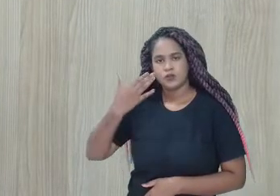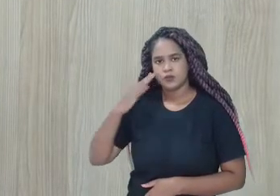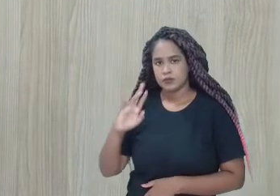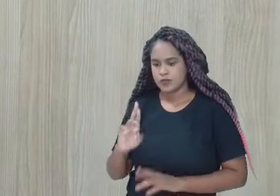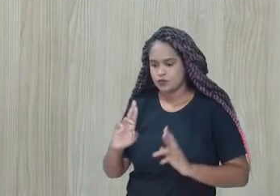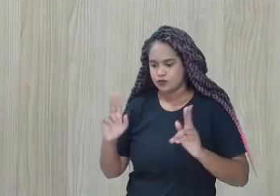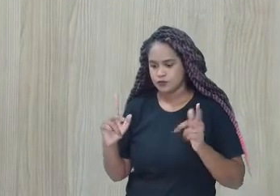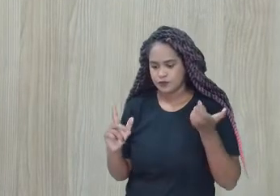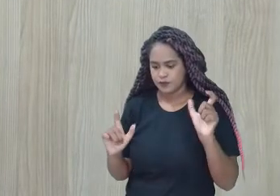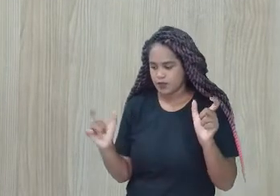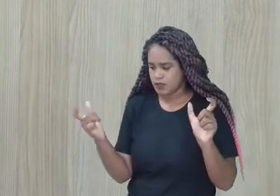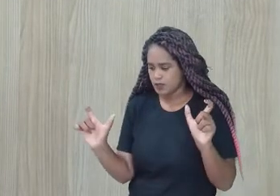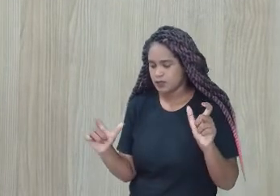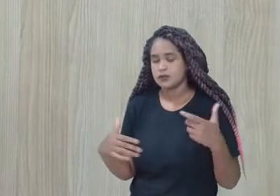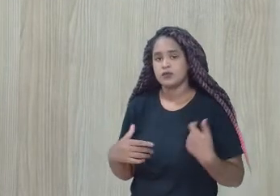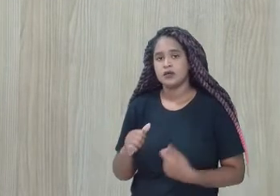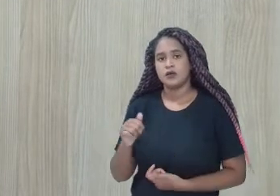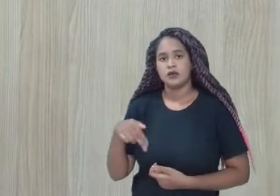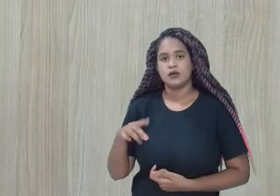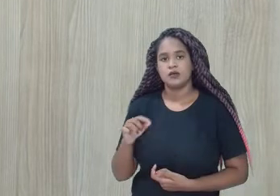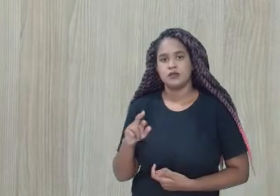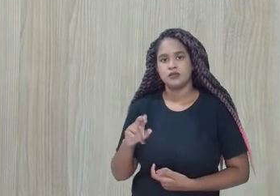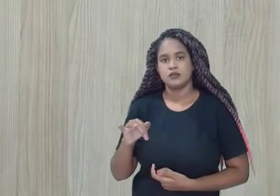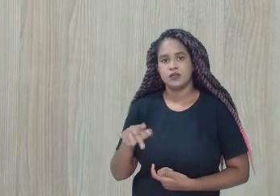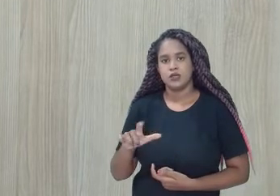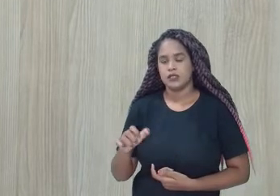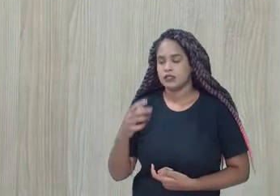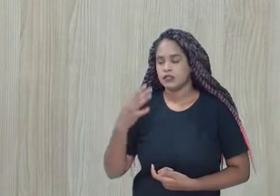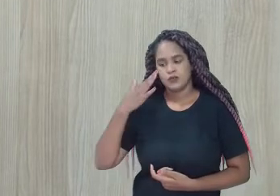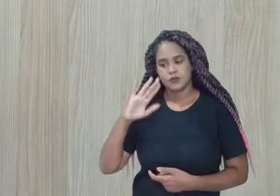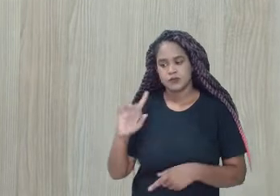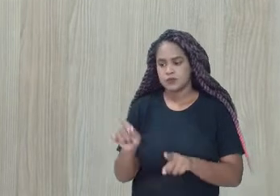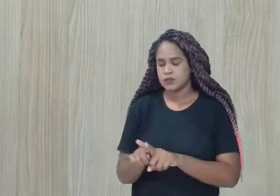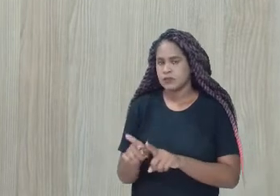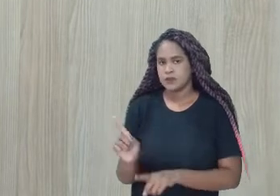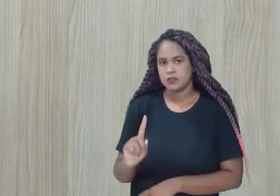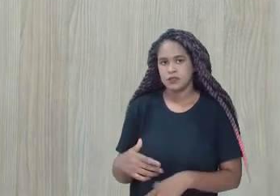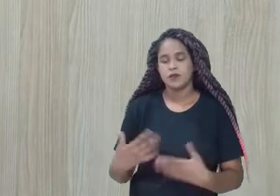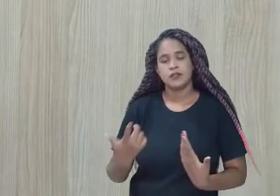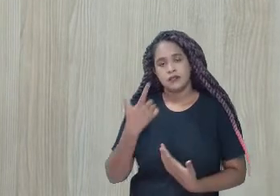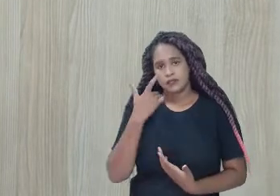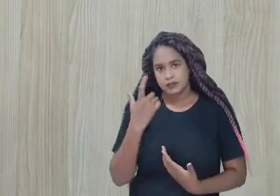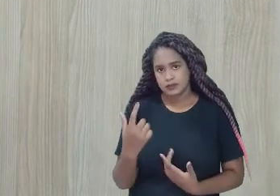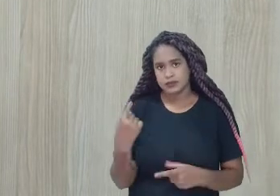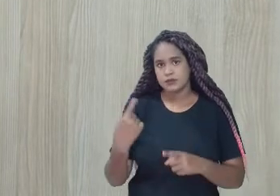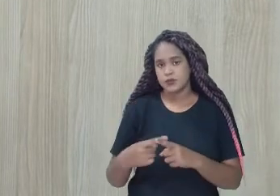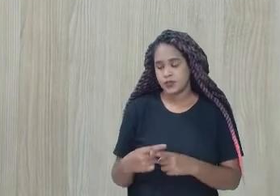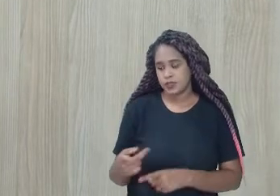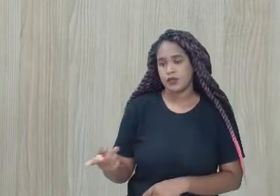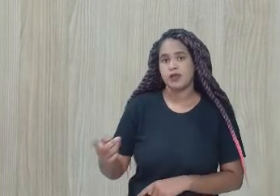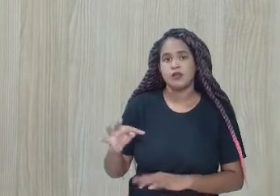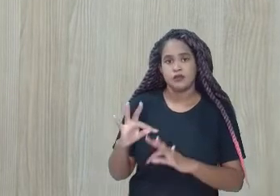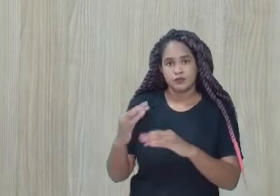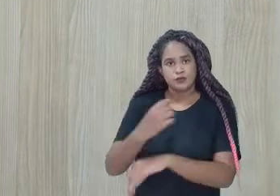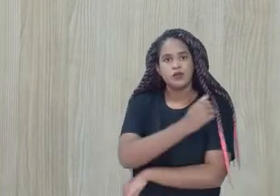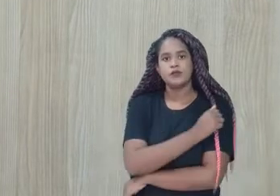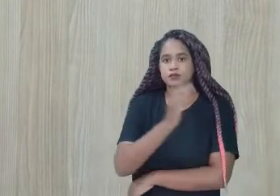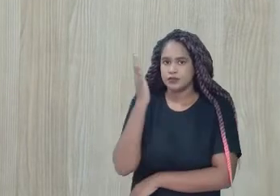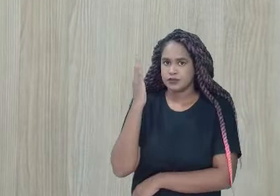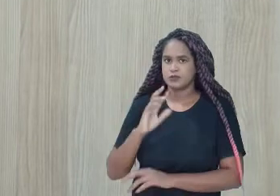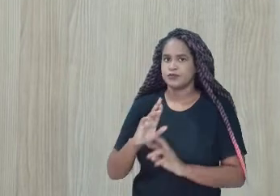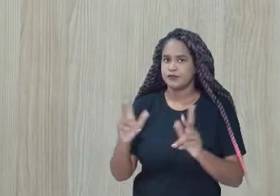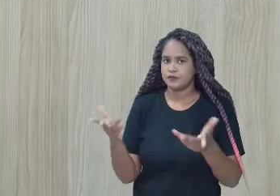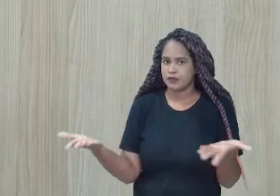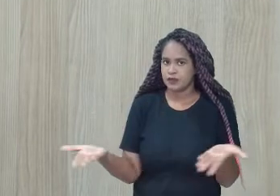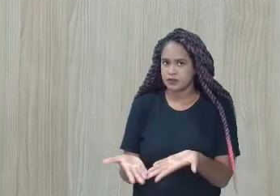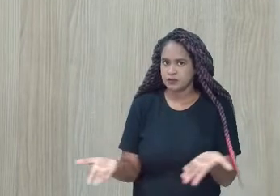essa diferença. E Andriele também disse que não, né? É muito interessante saber que agora eles já sabem a diferença, não é isso, professora